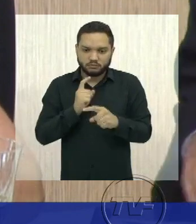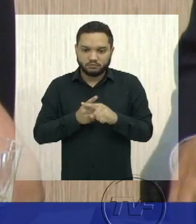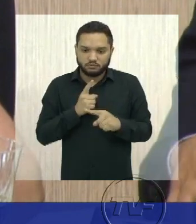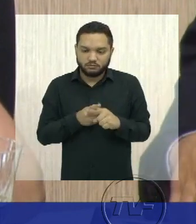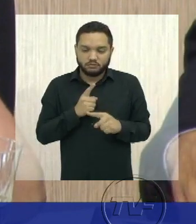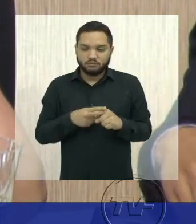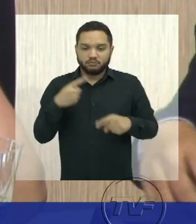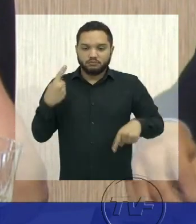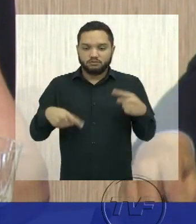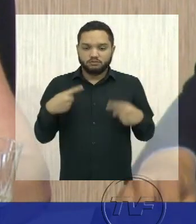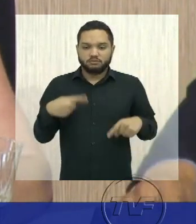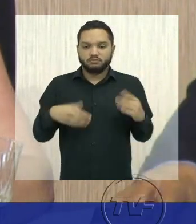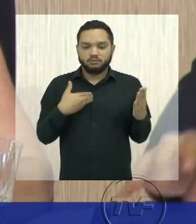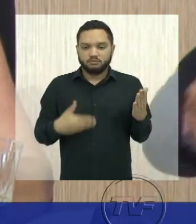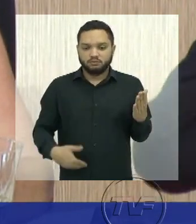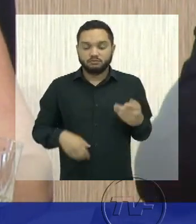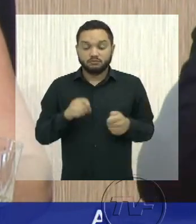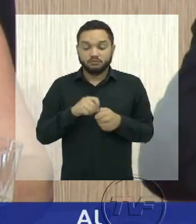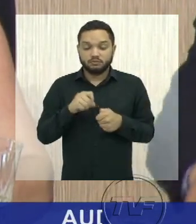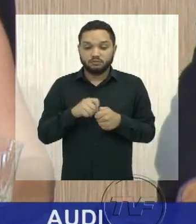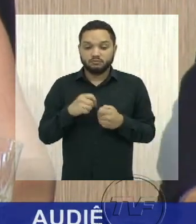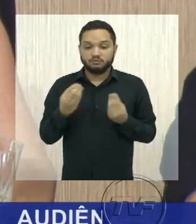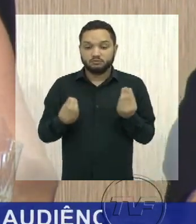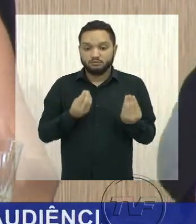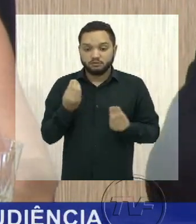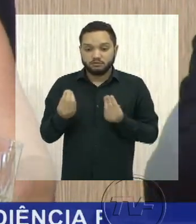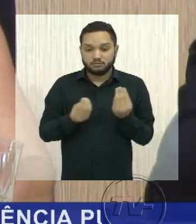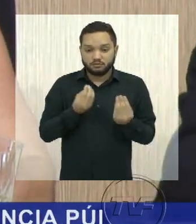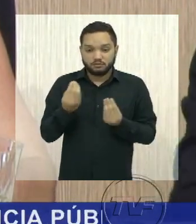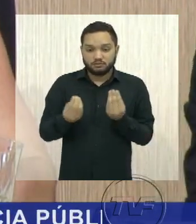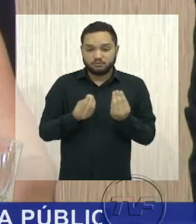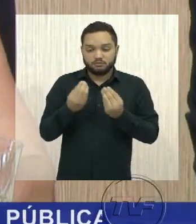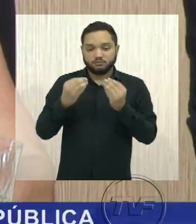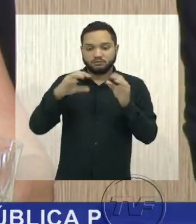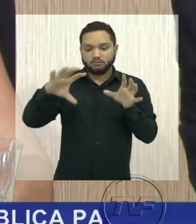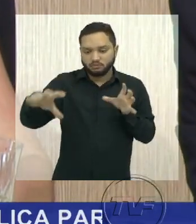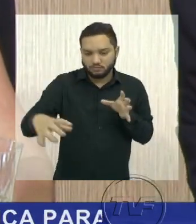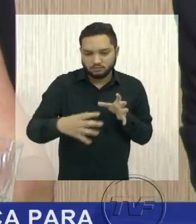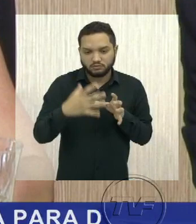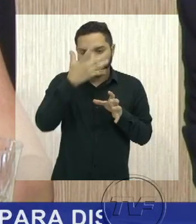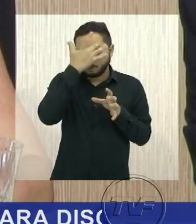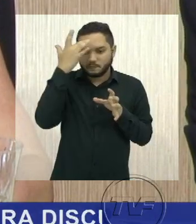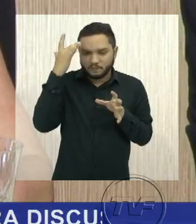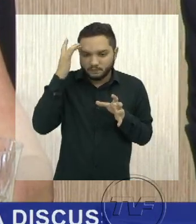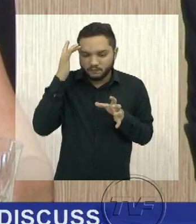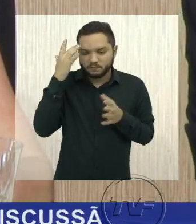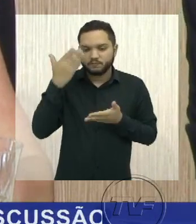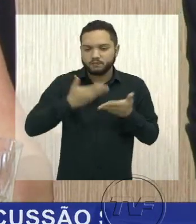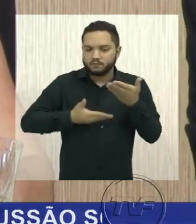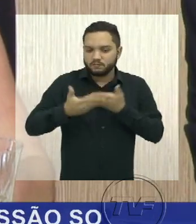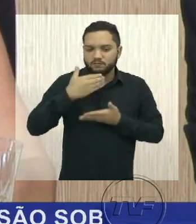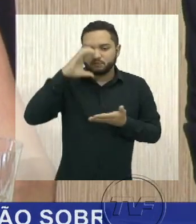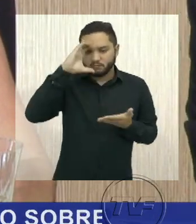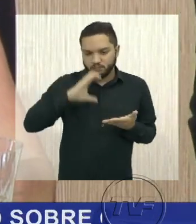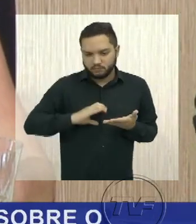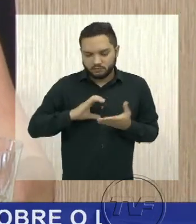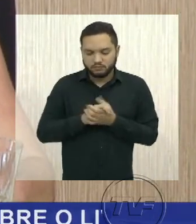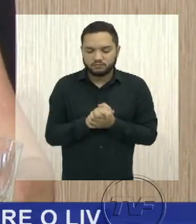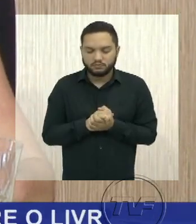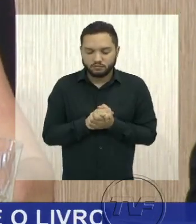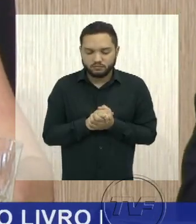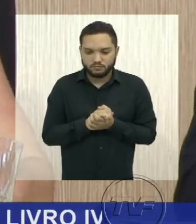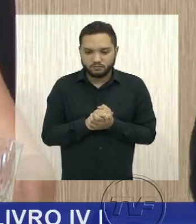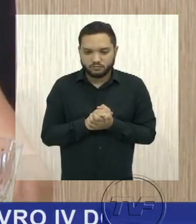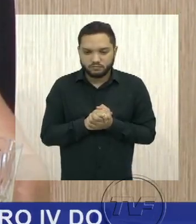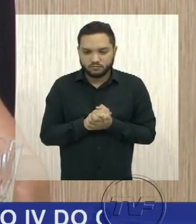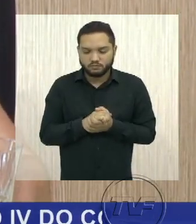política pública se faz em conjunto com as pessoas, em conjunto com o cidadão. Então, o que a gente quer